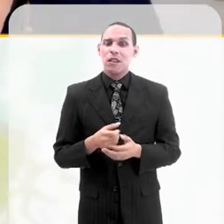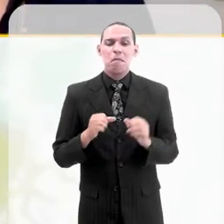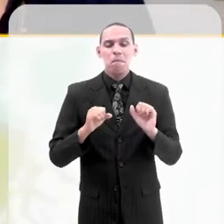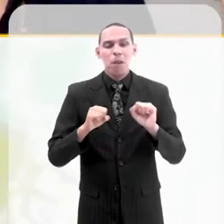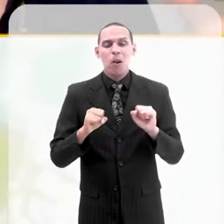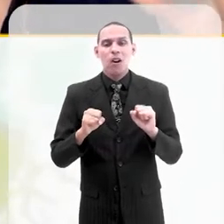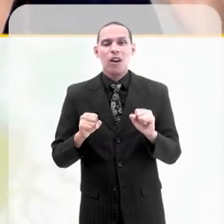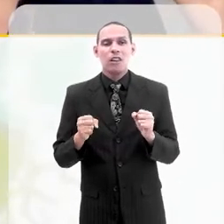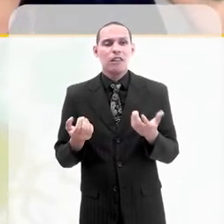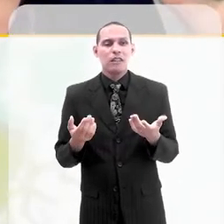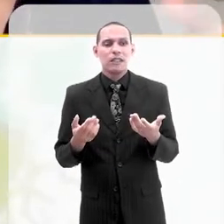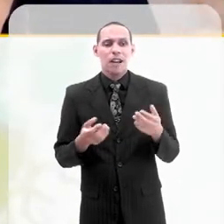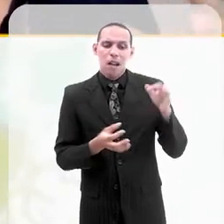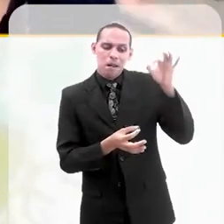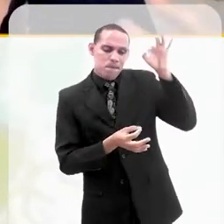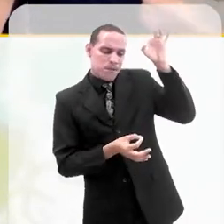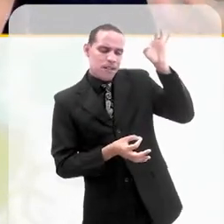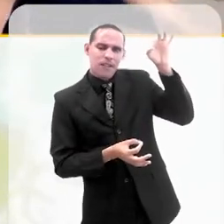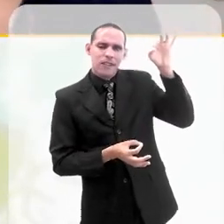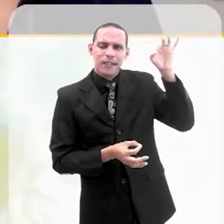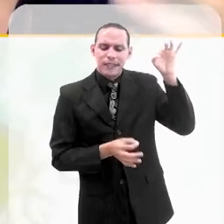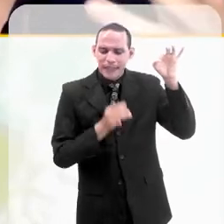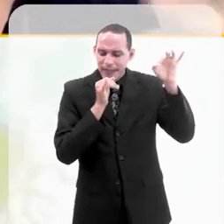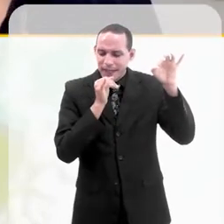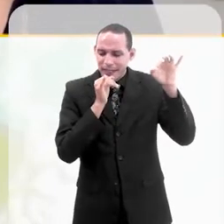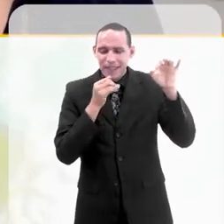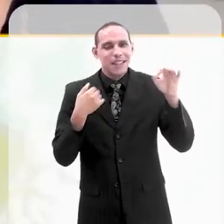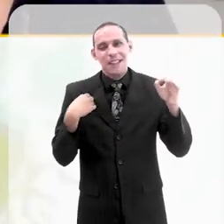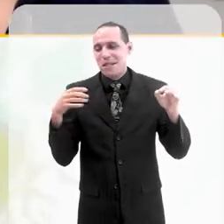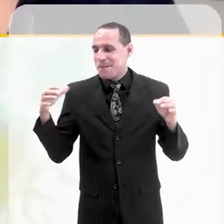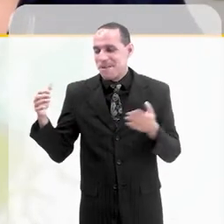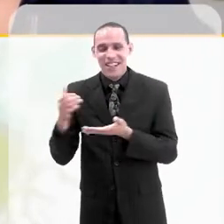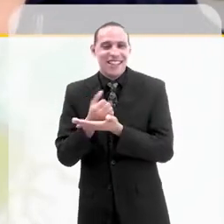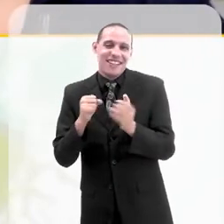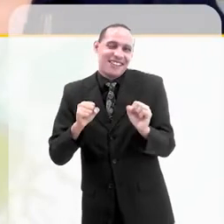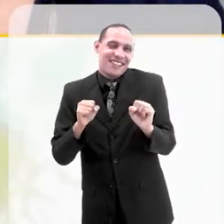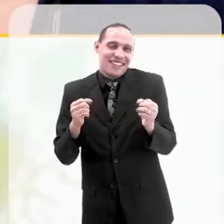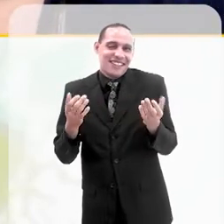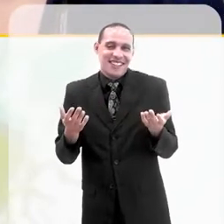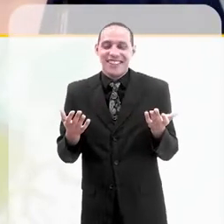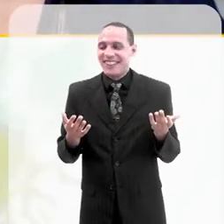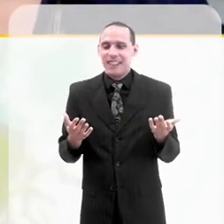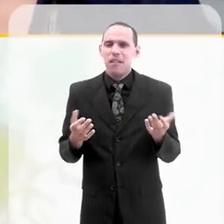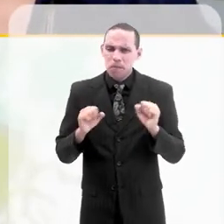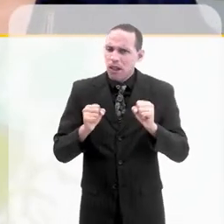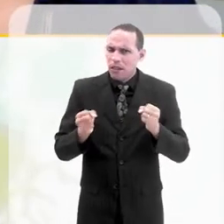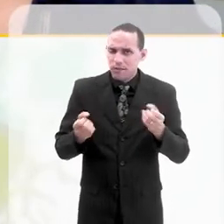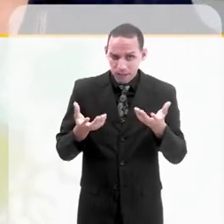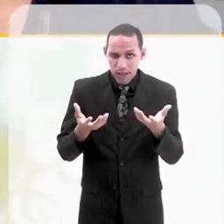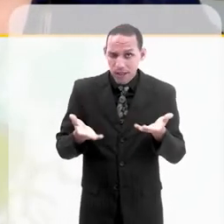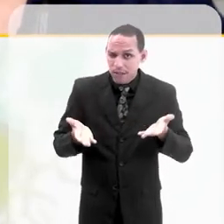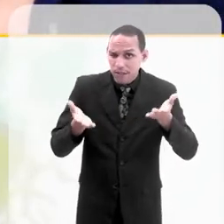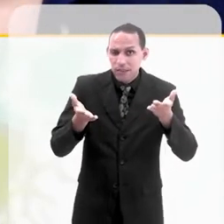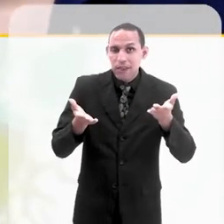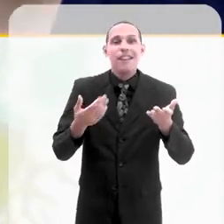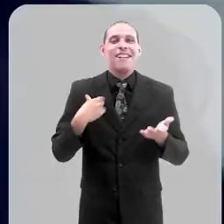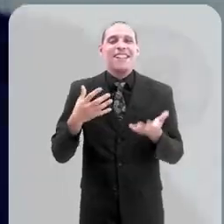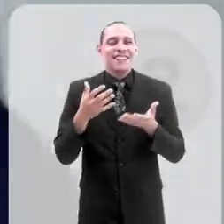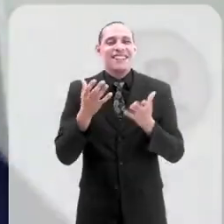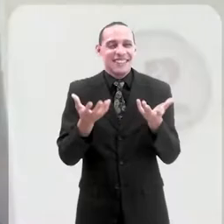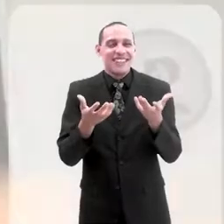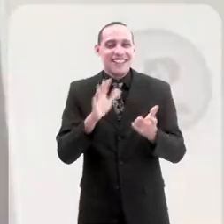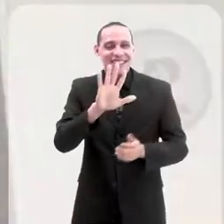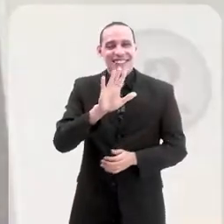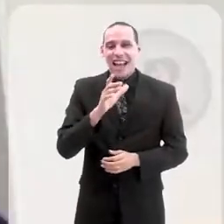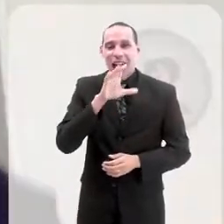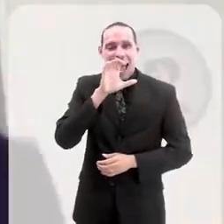Você pode ter uma prancha, por exemplo, eu poderia buscar aqui, se tiver. A Pode, gente você quer tem. buscar? Eu quero, eu